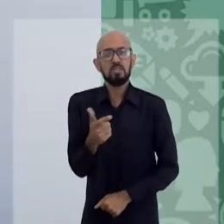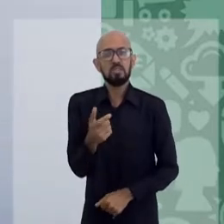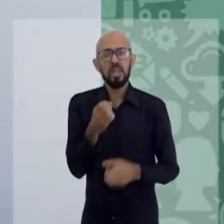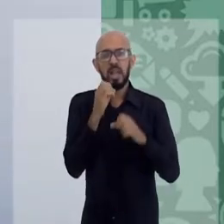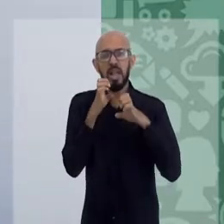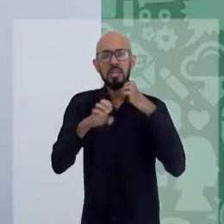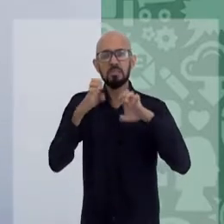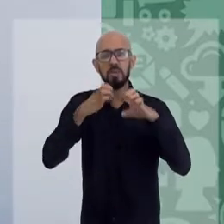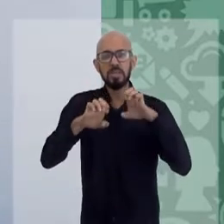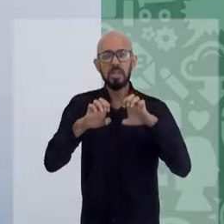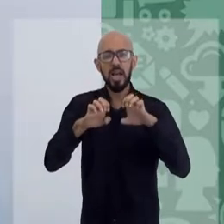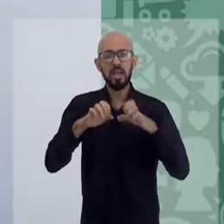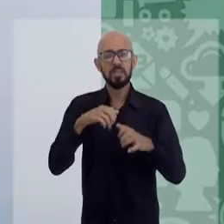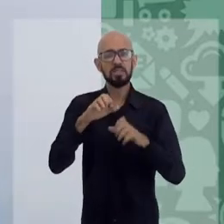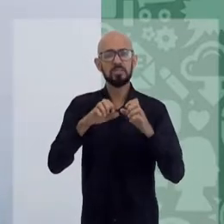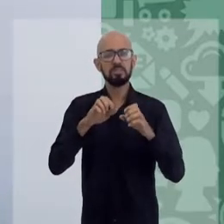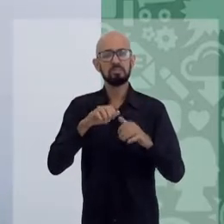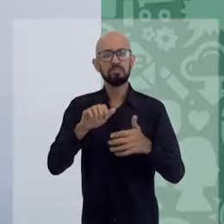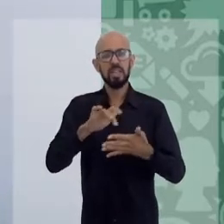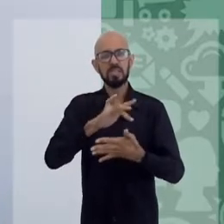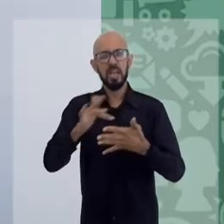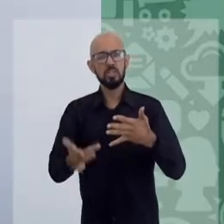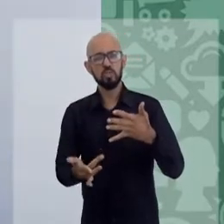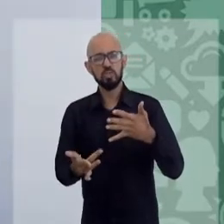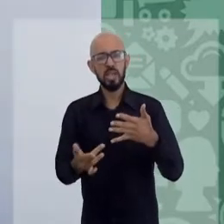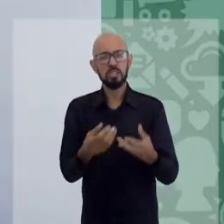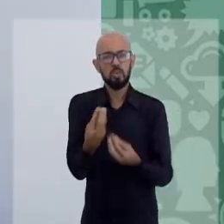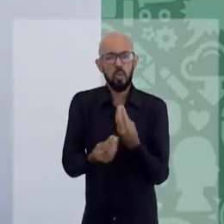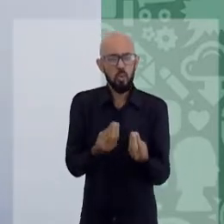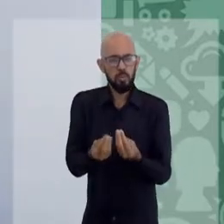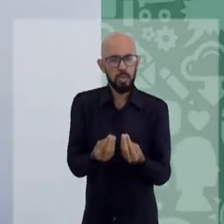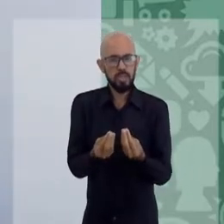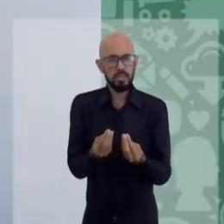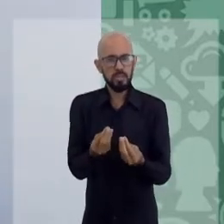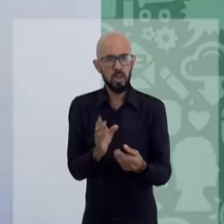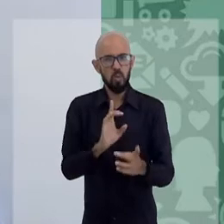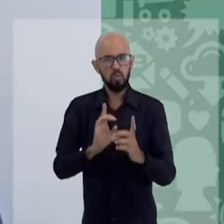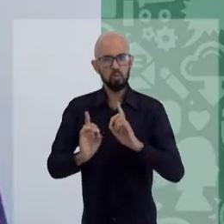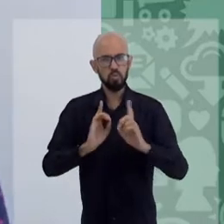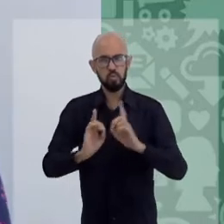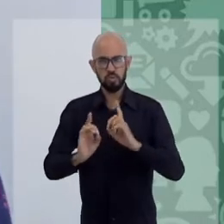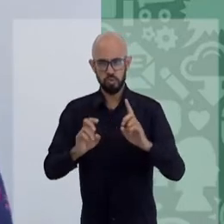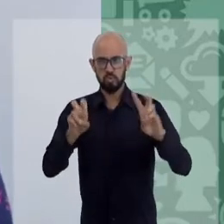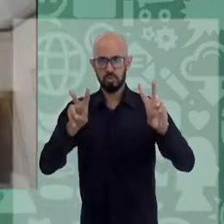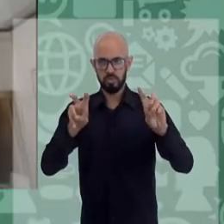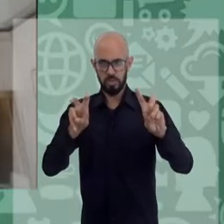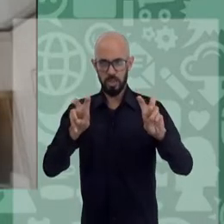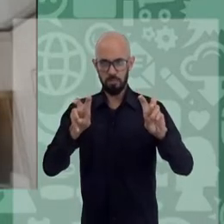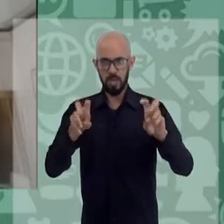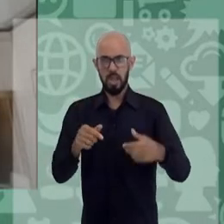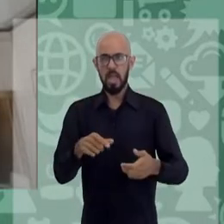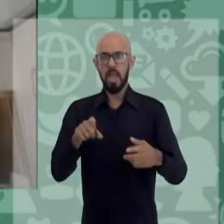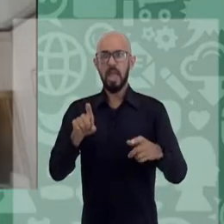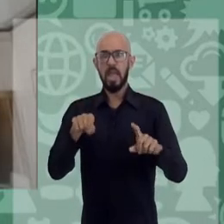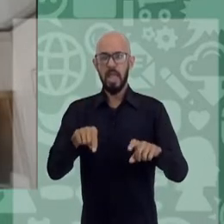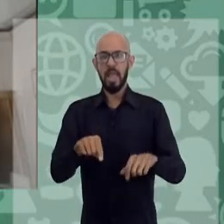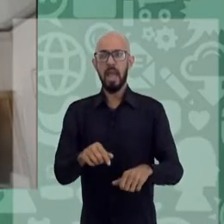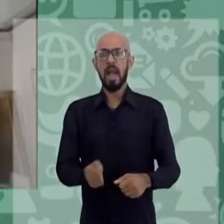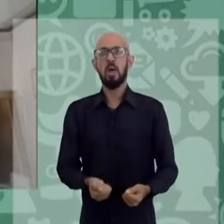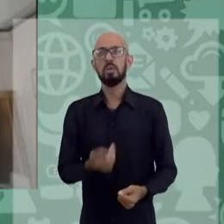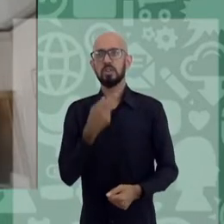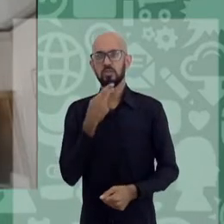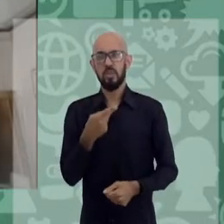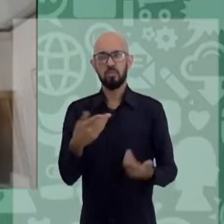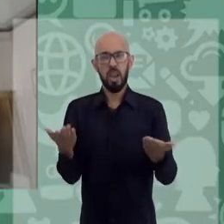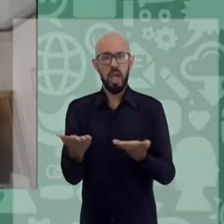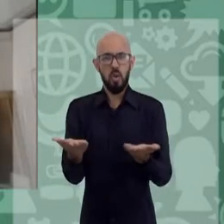opiniões políticas nas redes, onde será que eles estão? Onde será que eles estão debatendo sobre esse tema? É sobre isso que vamos